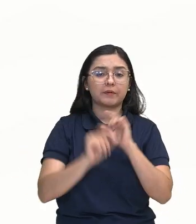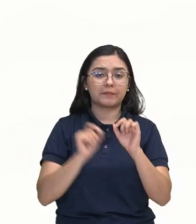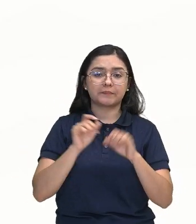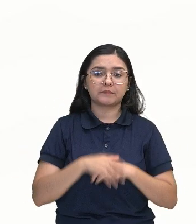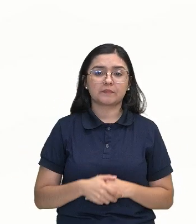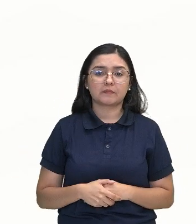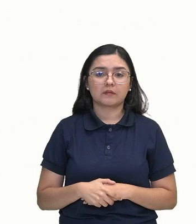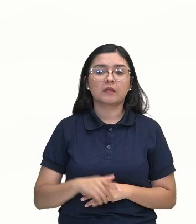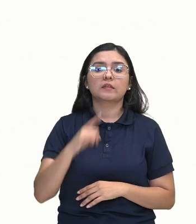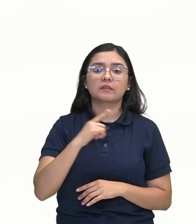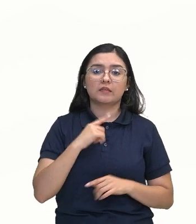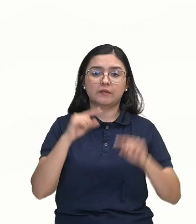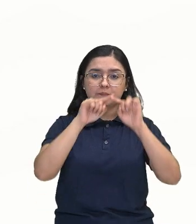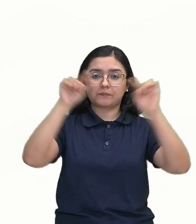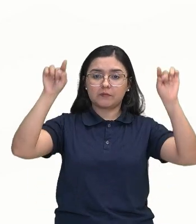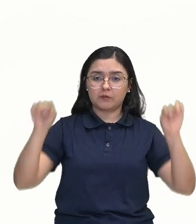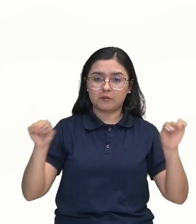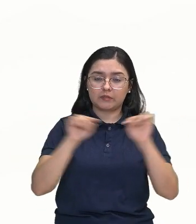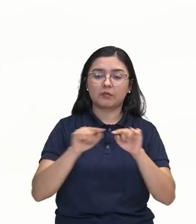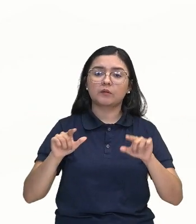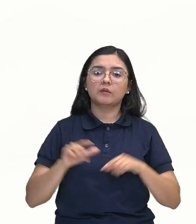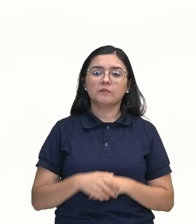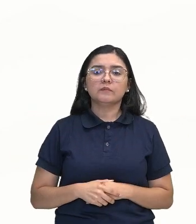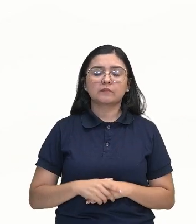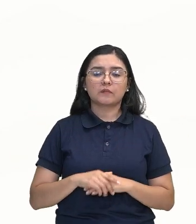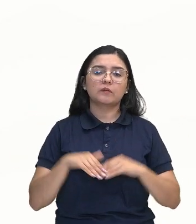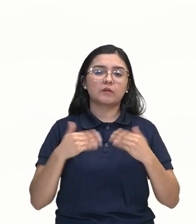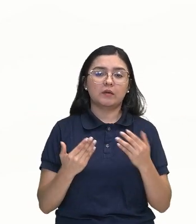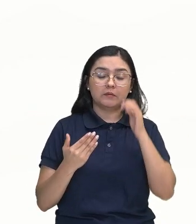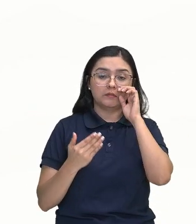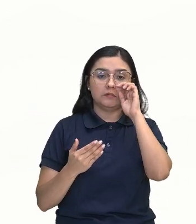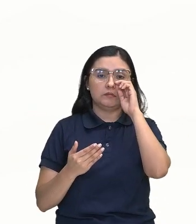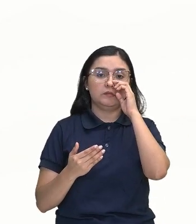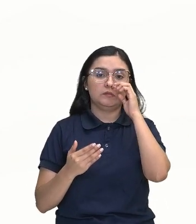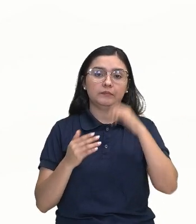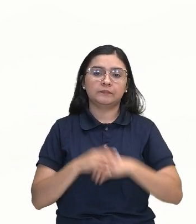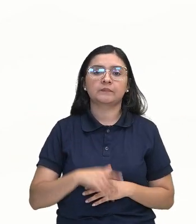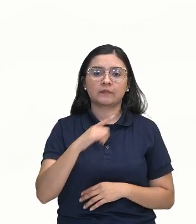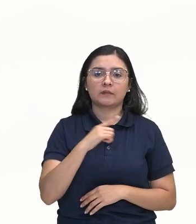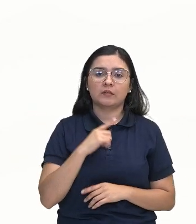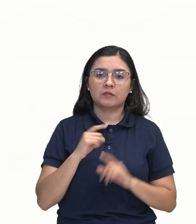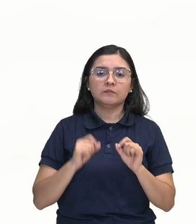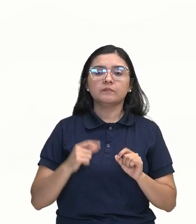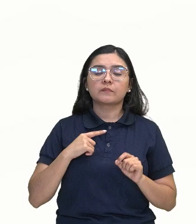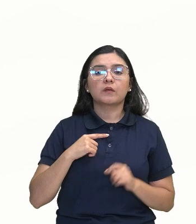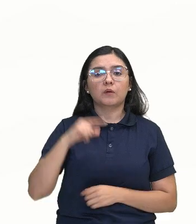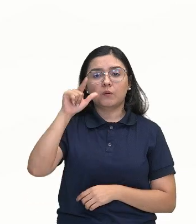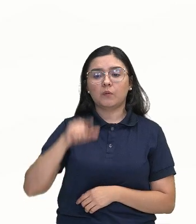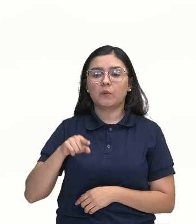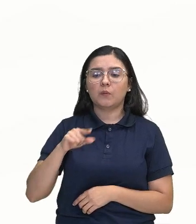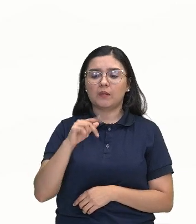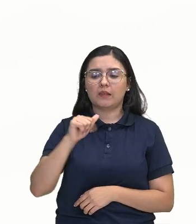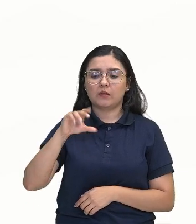tá? Eu tenho aqui um retângulo, perfeito? Onde um dos lados ele mede 45 e